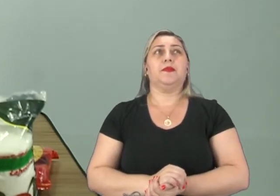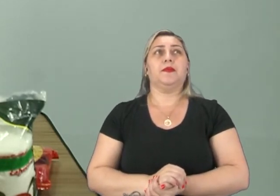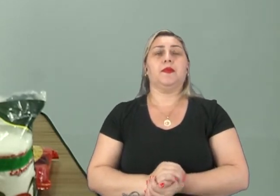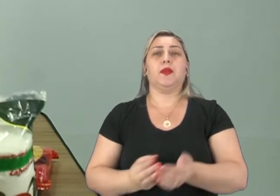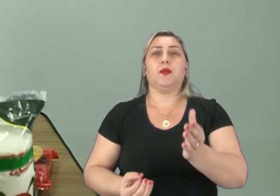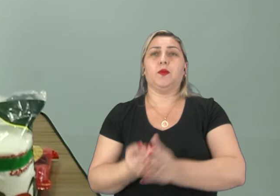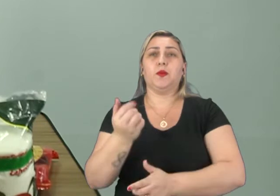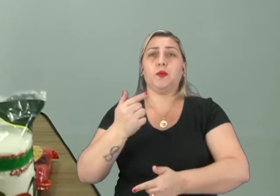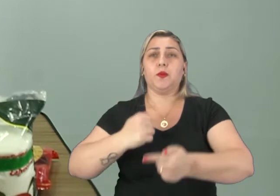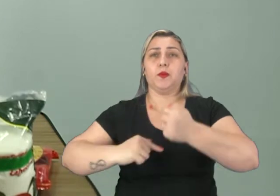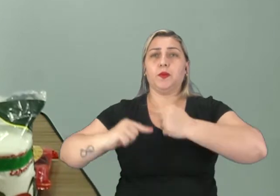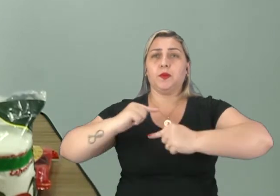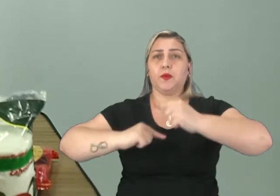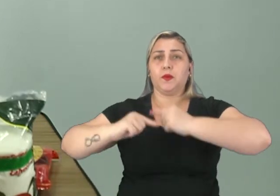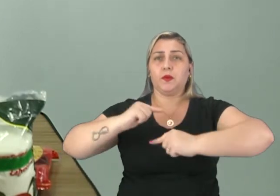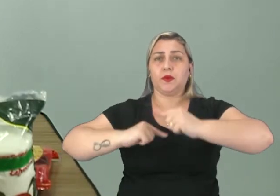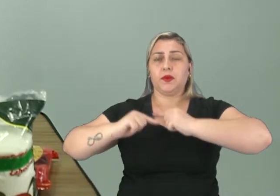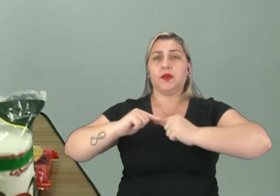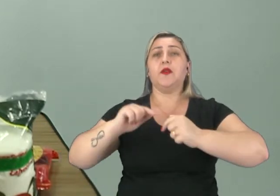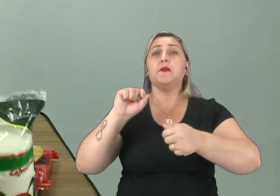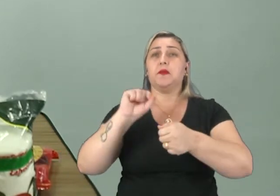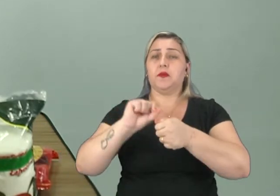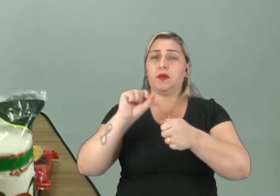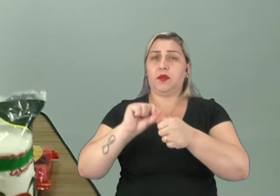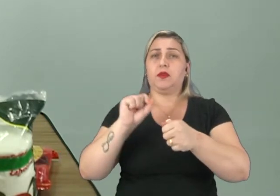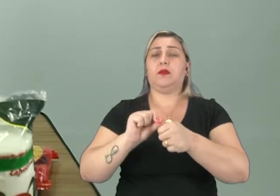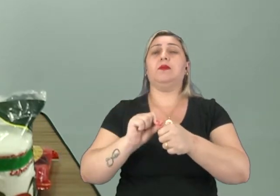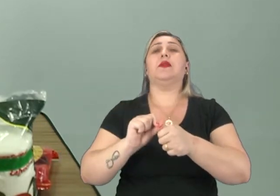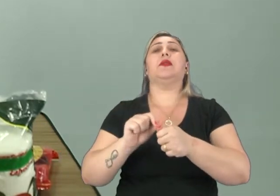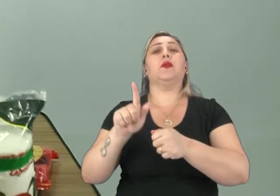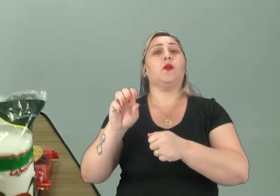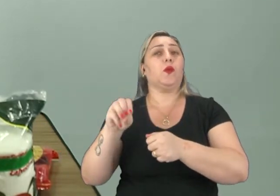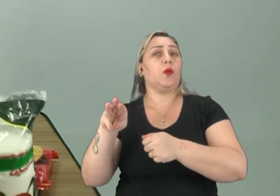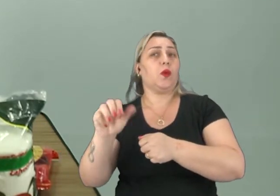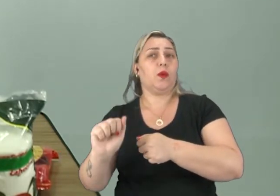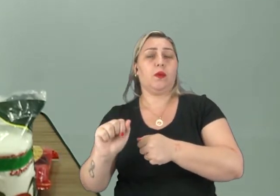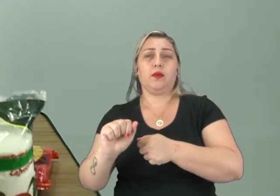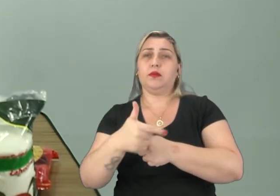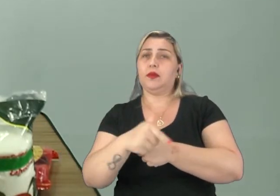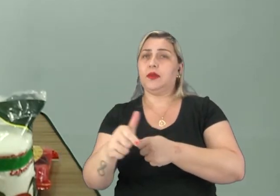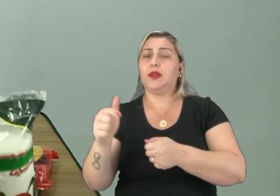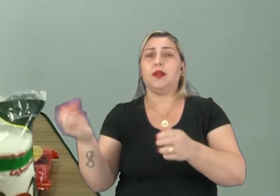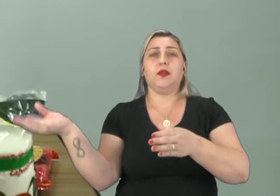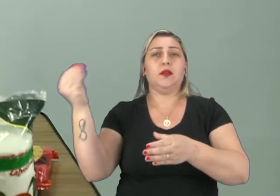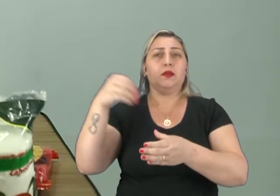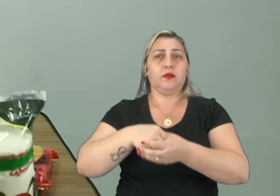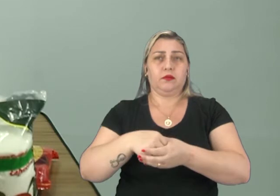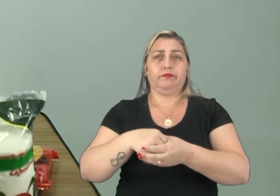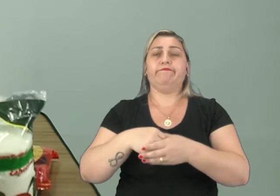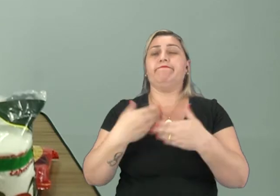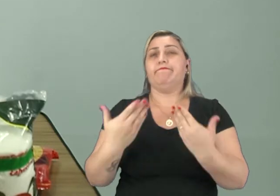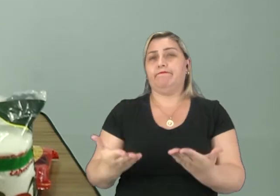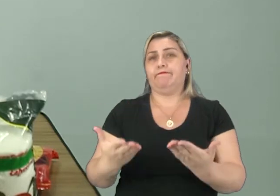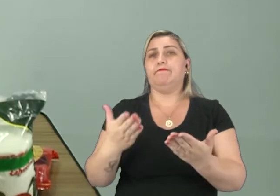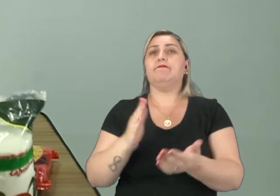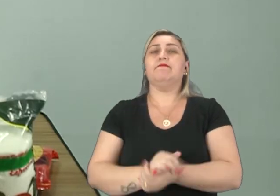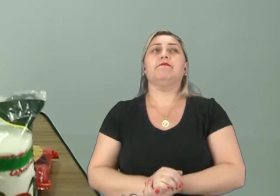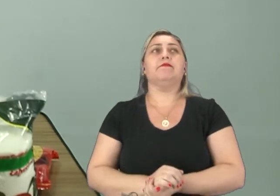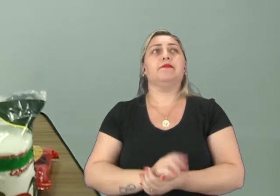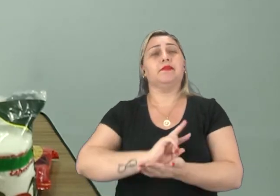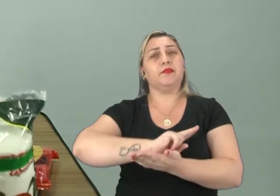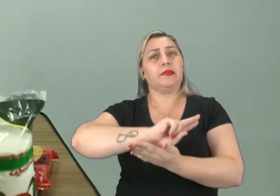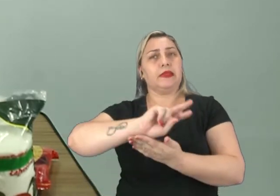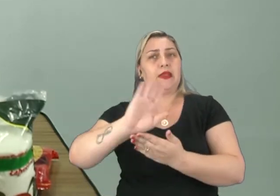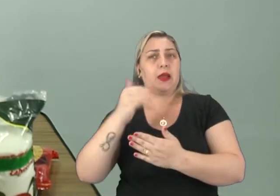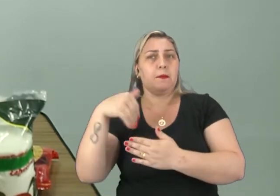seria a mandioca, né? Faz-se um processo para chegar na goma, mas não tem nada que seja adicional a ela também. Muitas coisas,